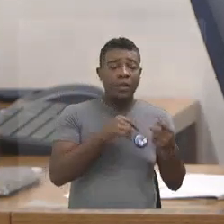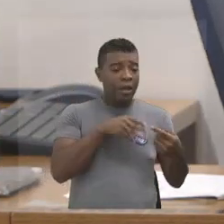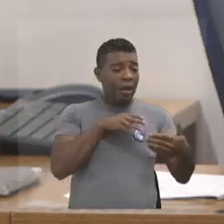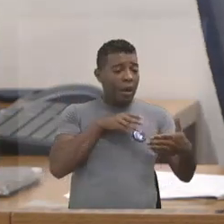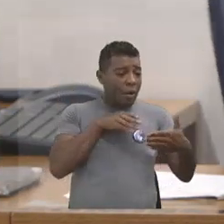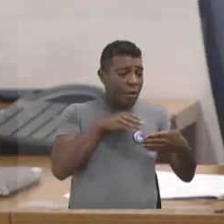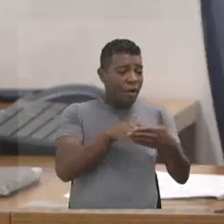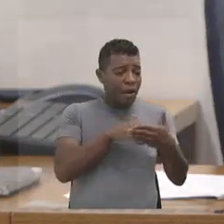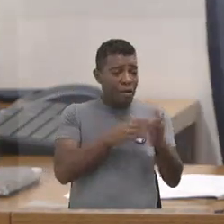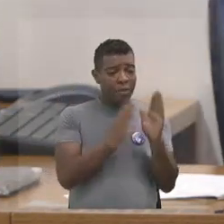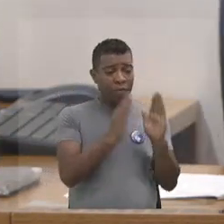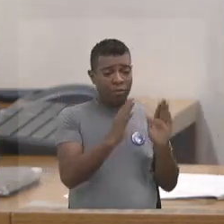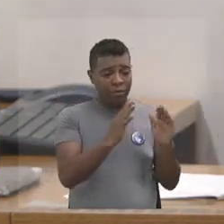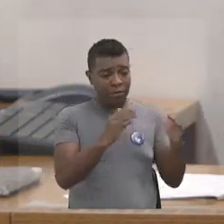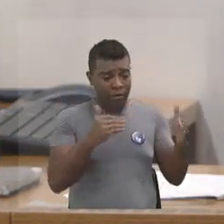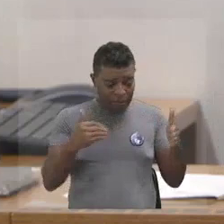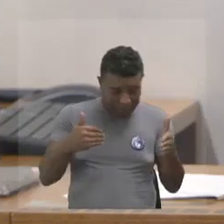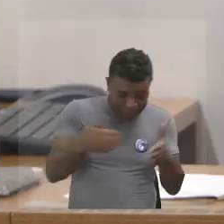processo